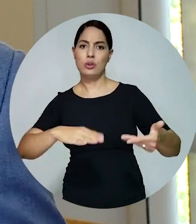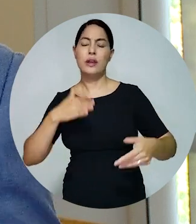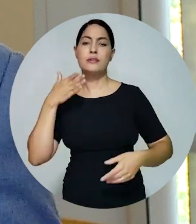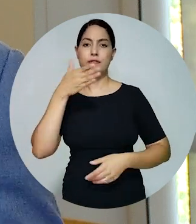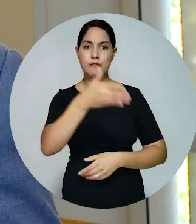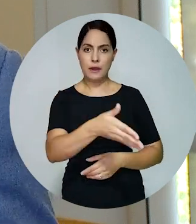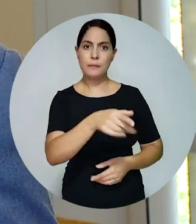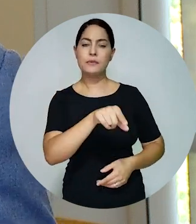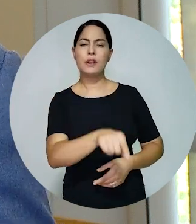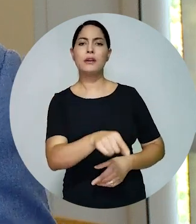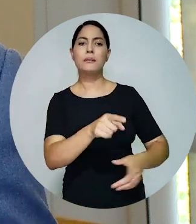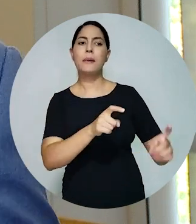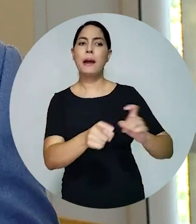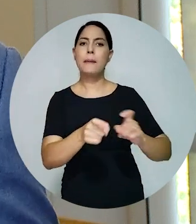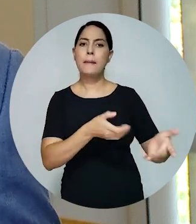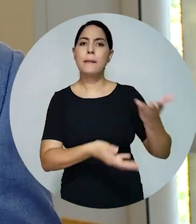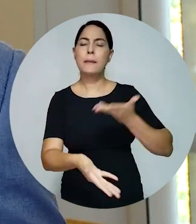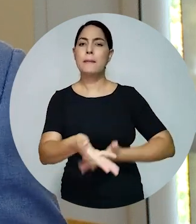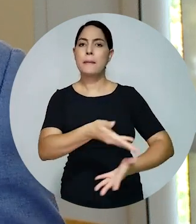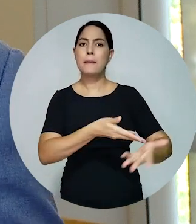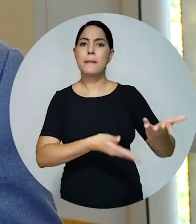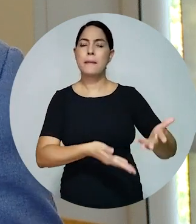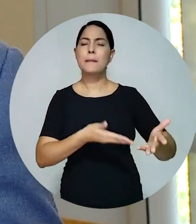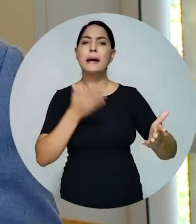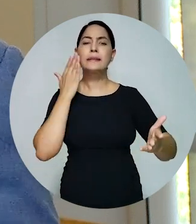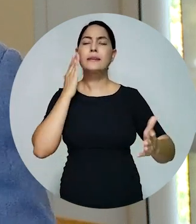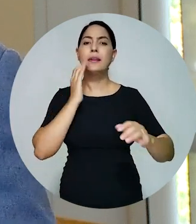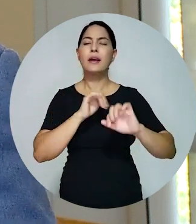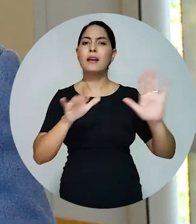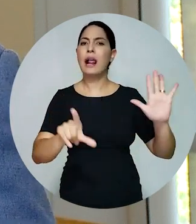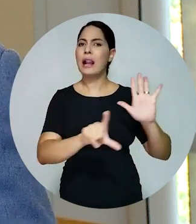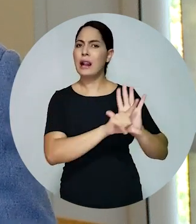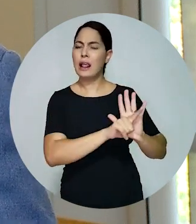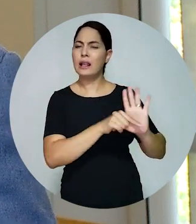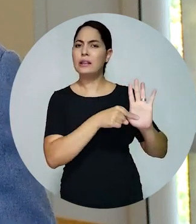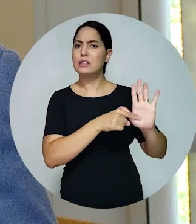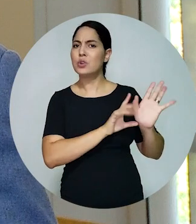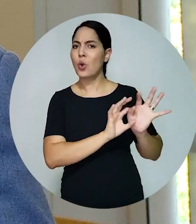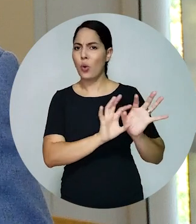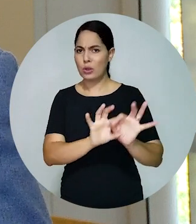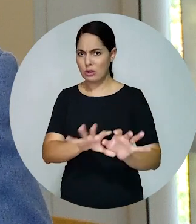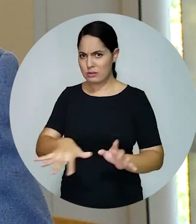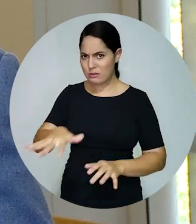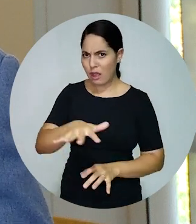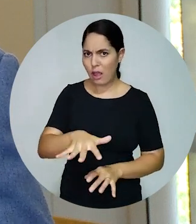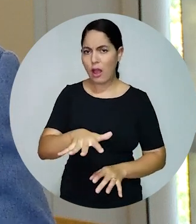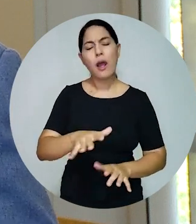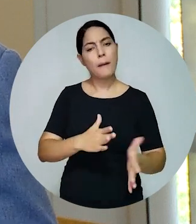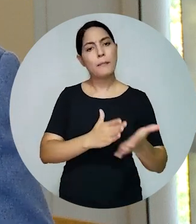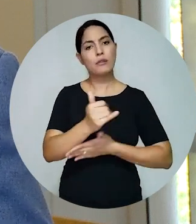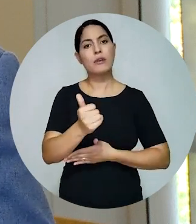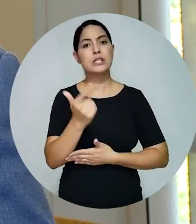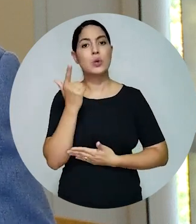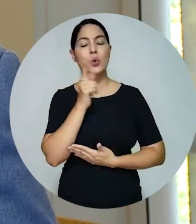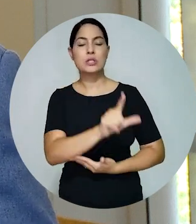Nós vamos, evidentemente, ao Congresso Nacional para que as leis que estejam em trâmite em prol desse nicho, os